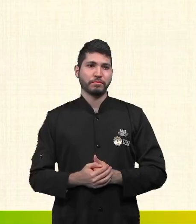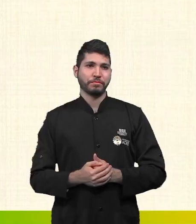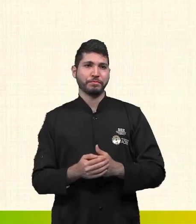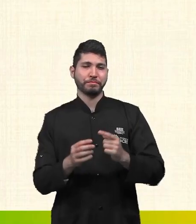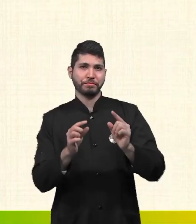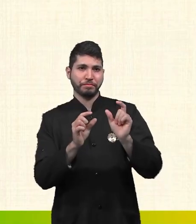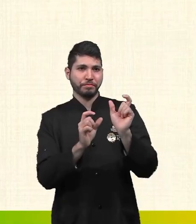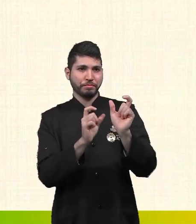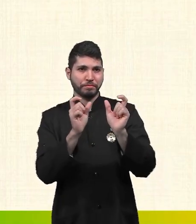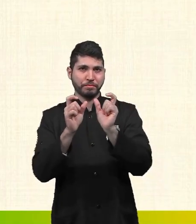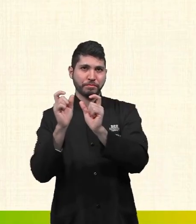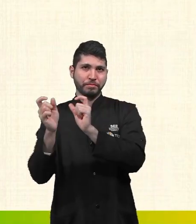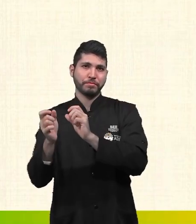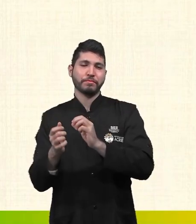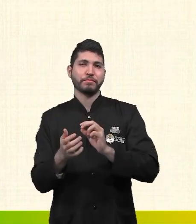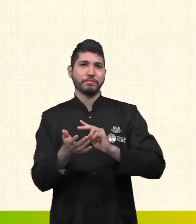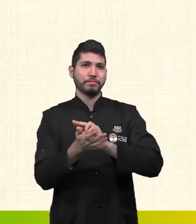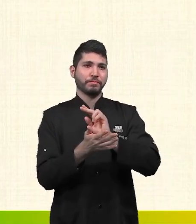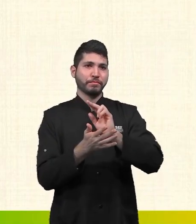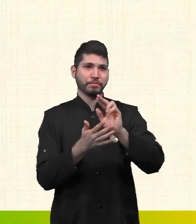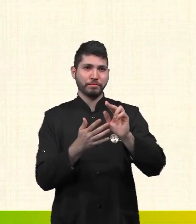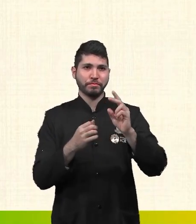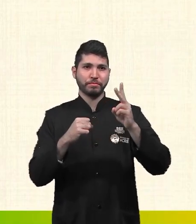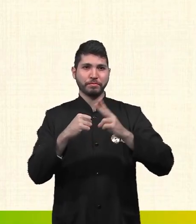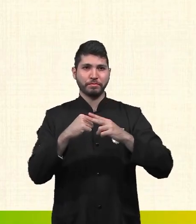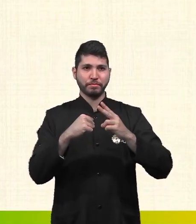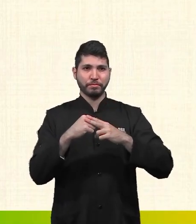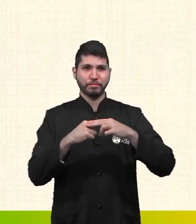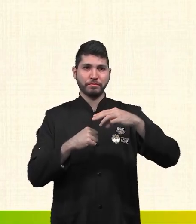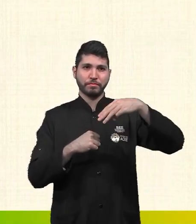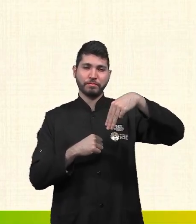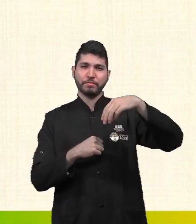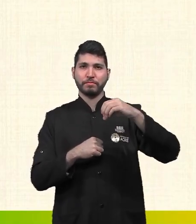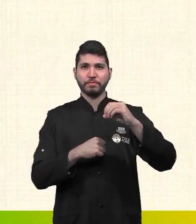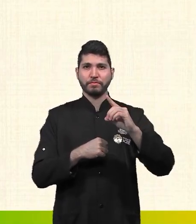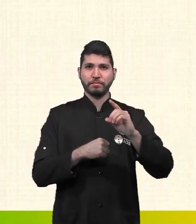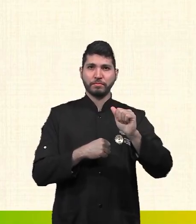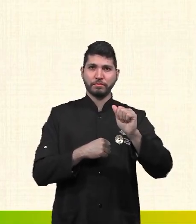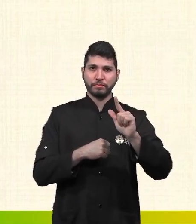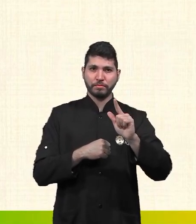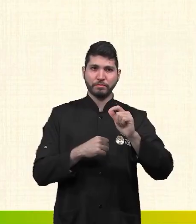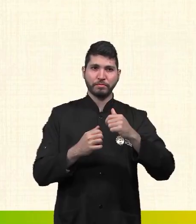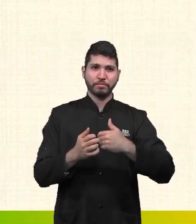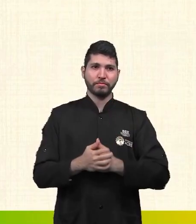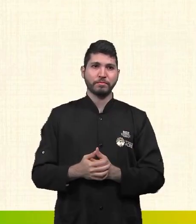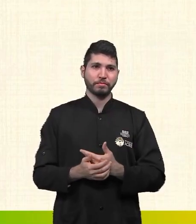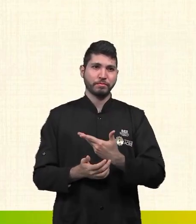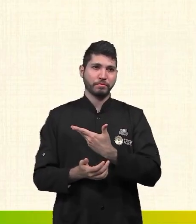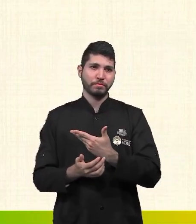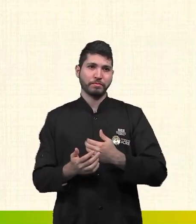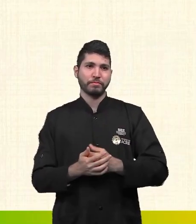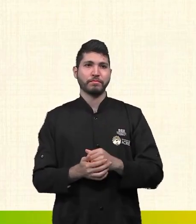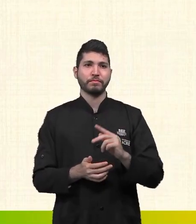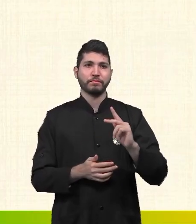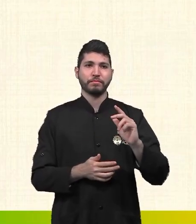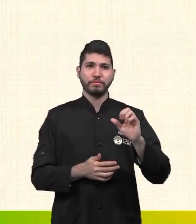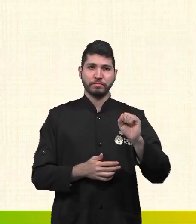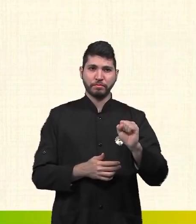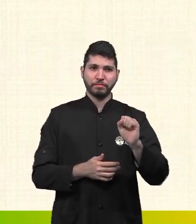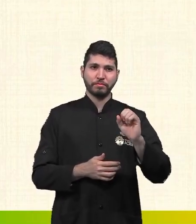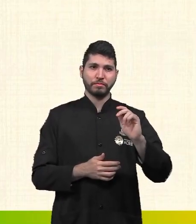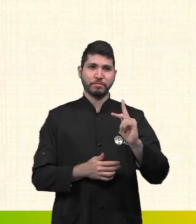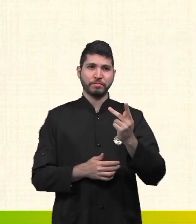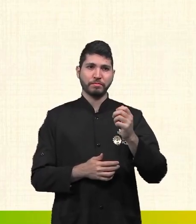hoje nós vamos estudar apenas 4, tudo bem? Nós temos o shall, must, could,